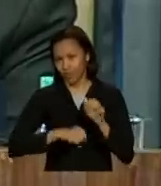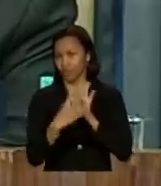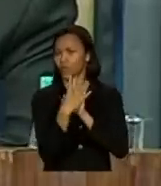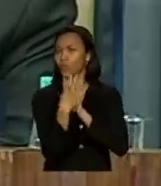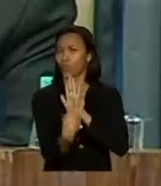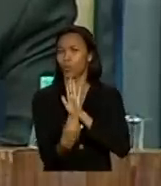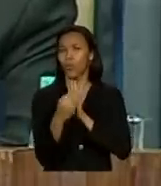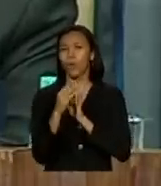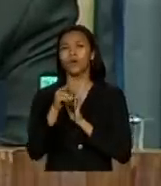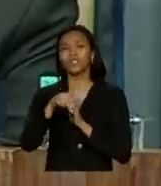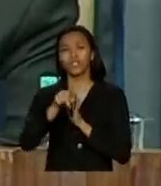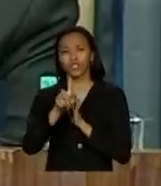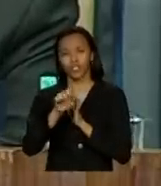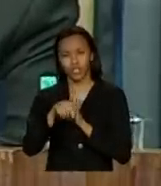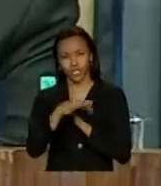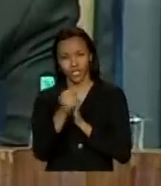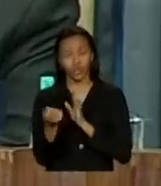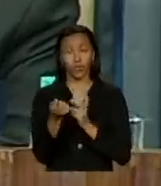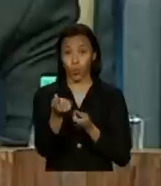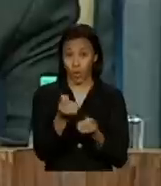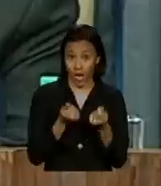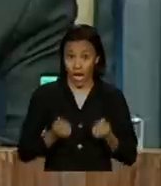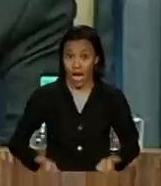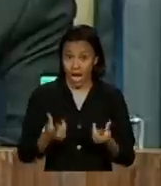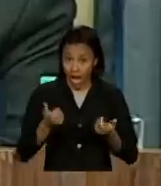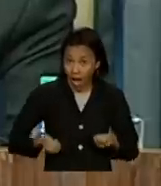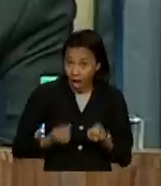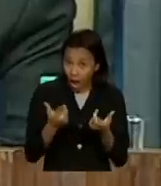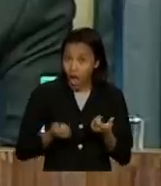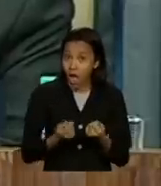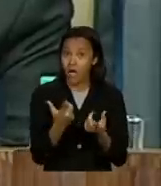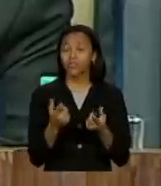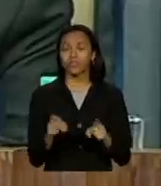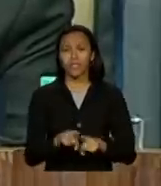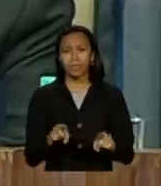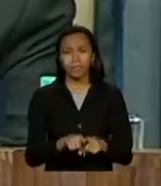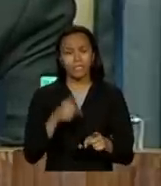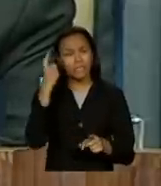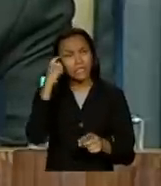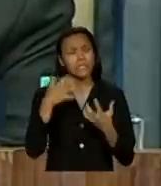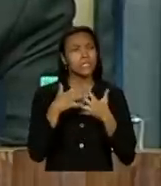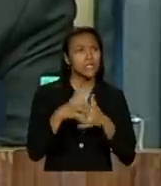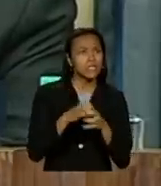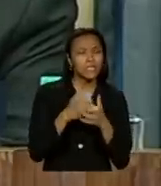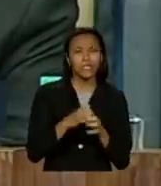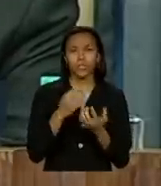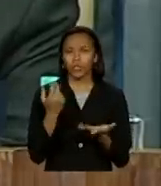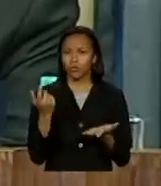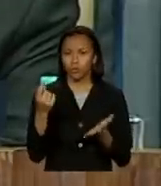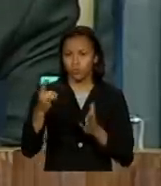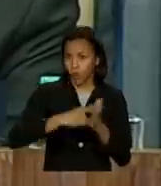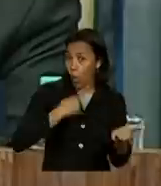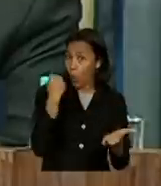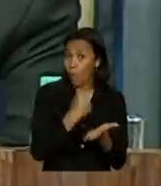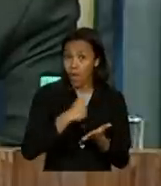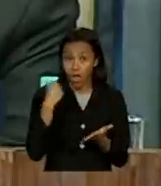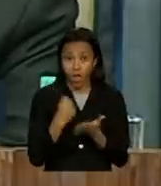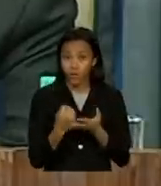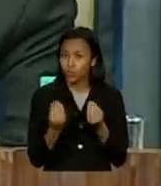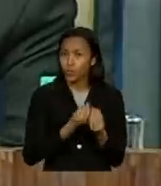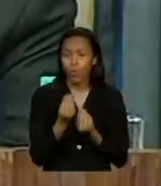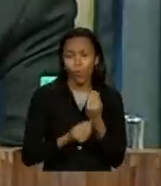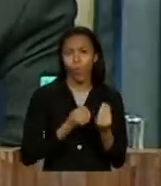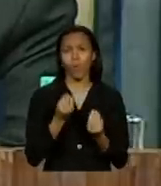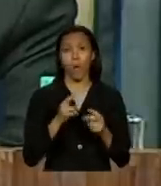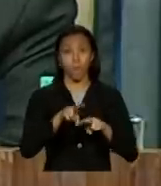investimento seja na questão do gasto seja na própria questão da racionalidade dos processos de gestão por isso